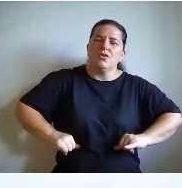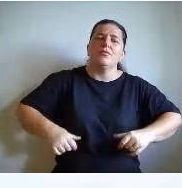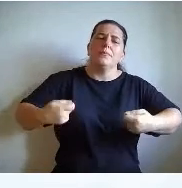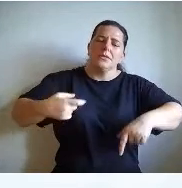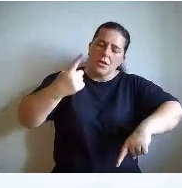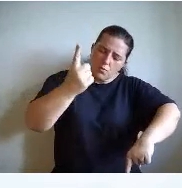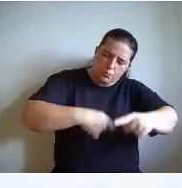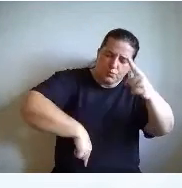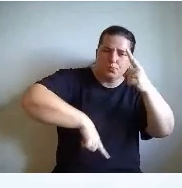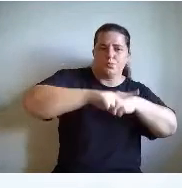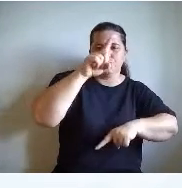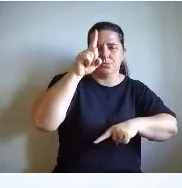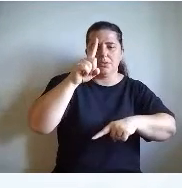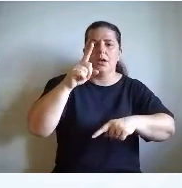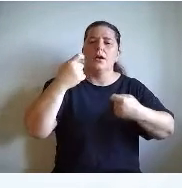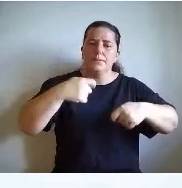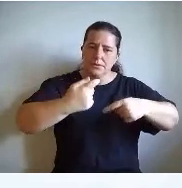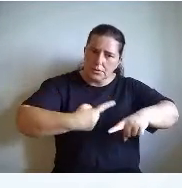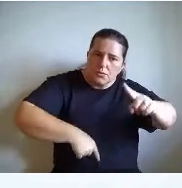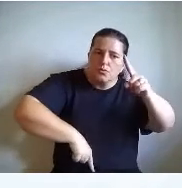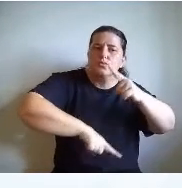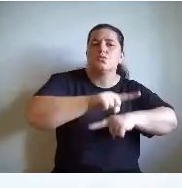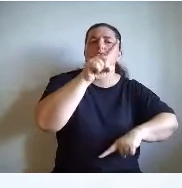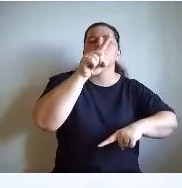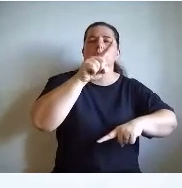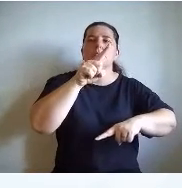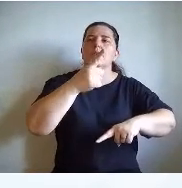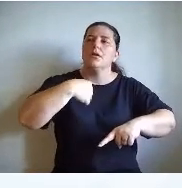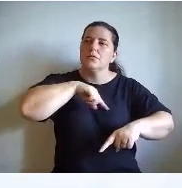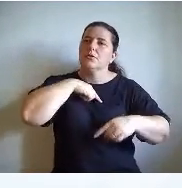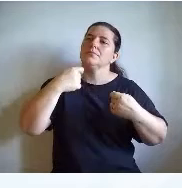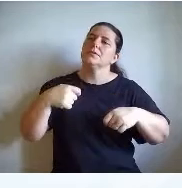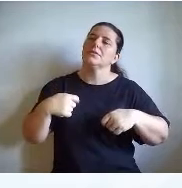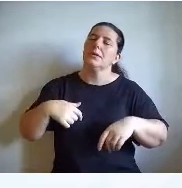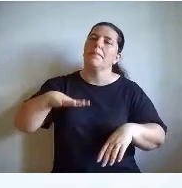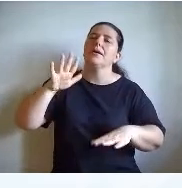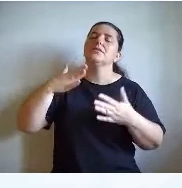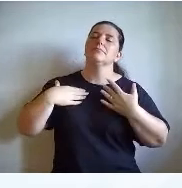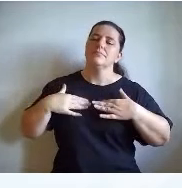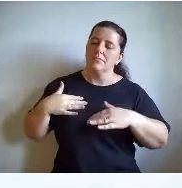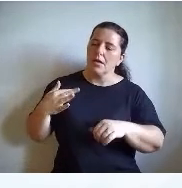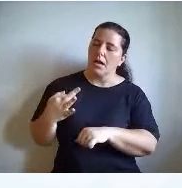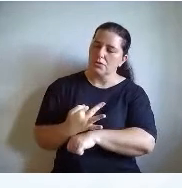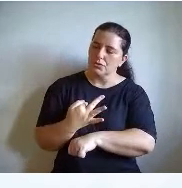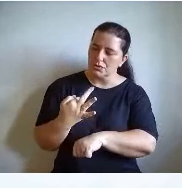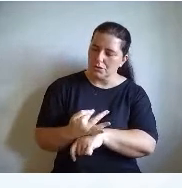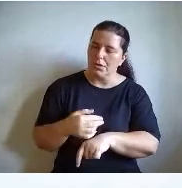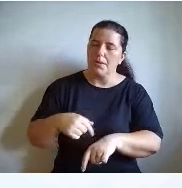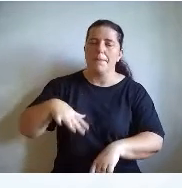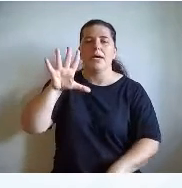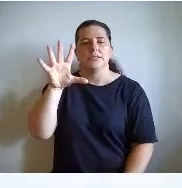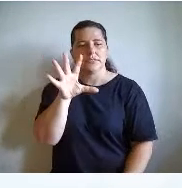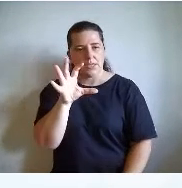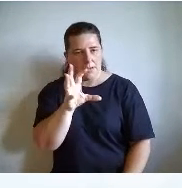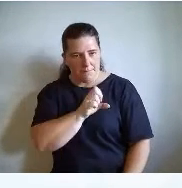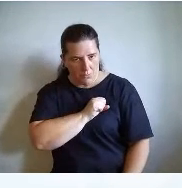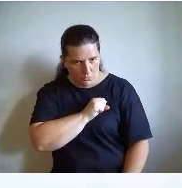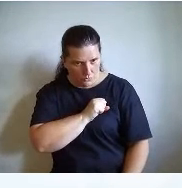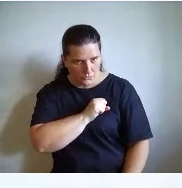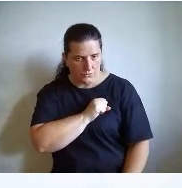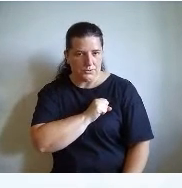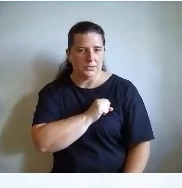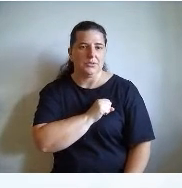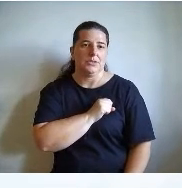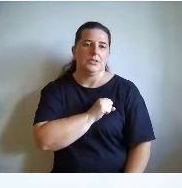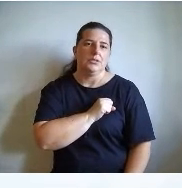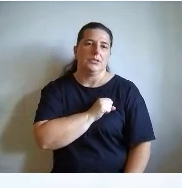Que elas possam ser superadas com mais tolerância, com mais amor, né? Com, de